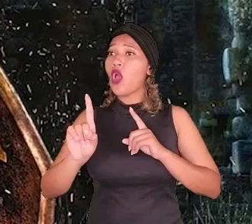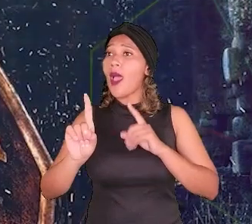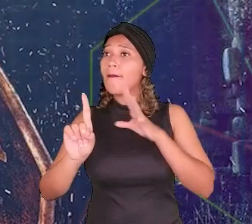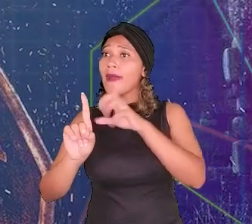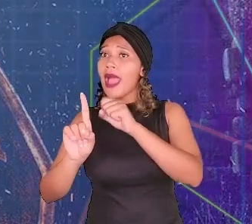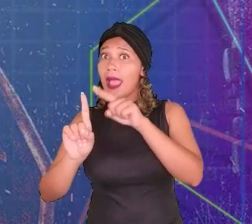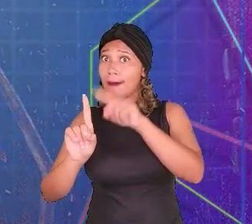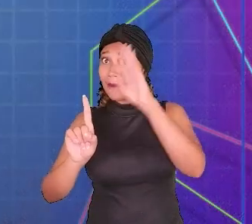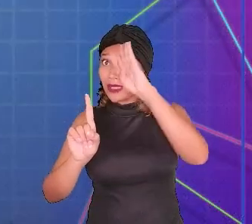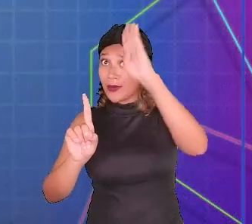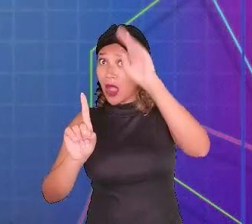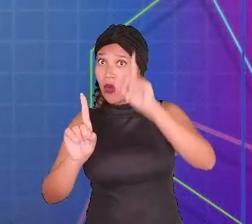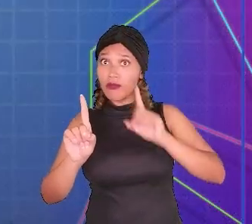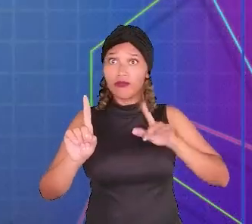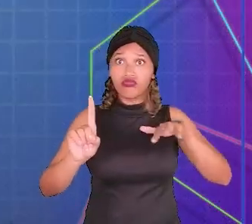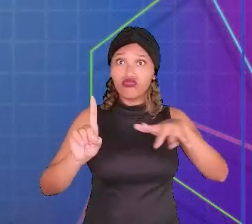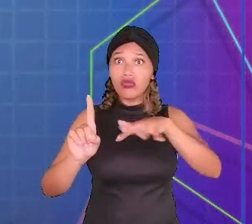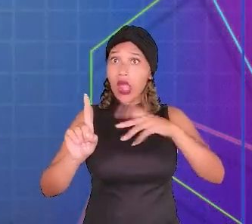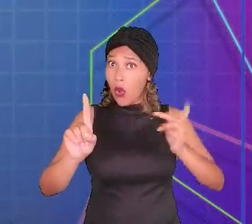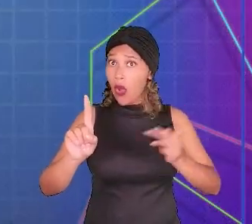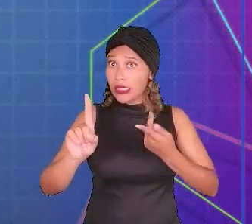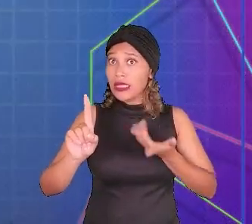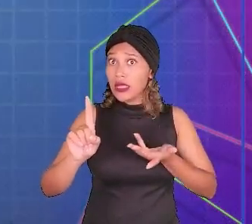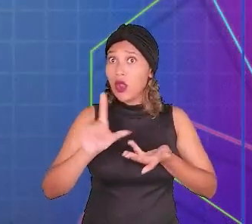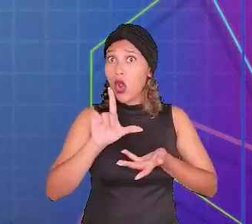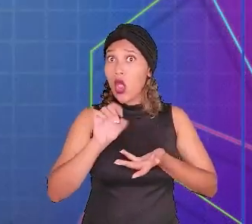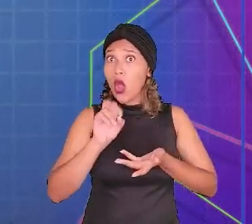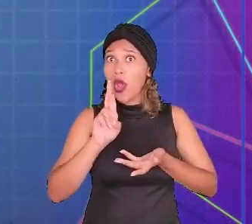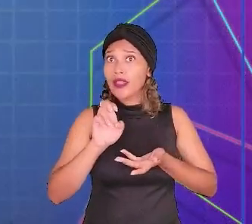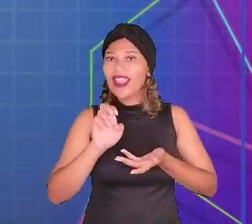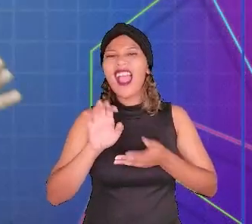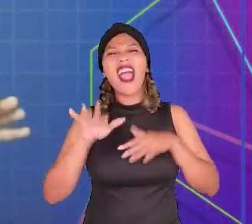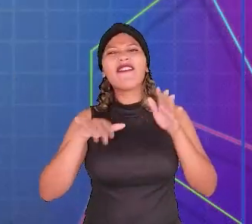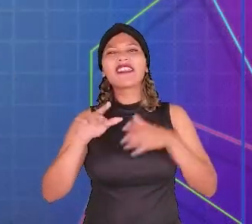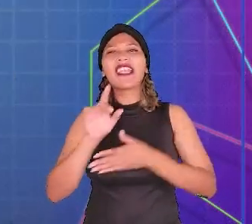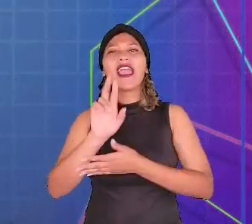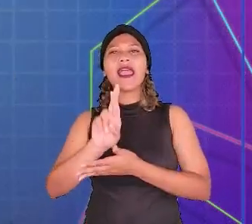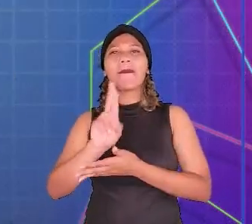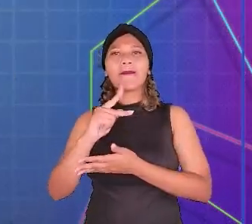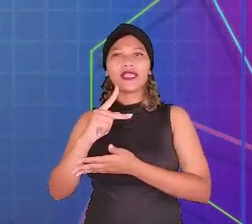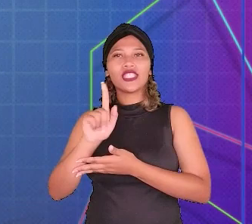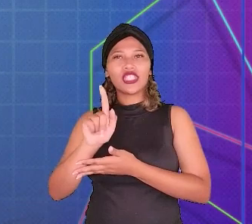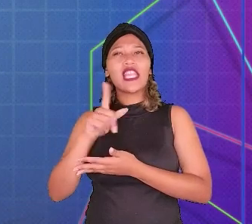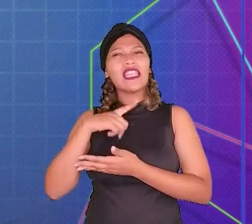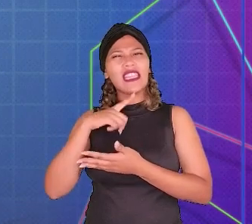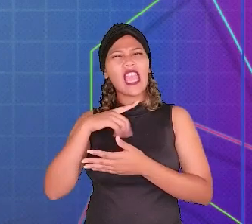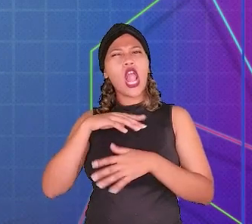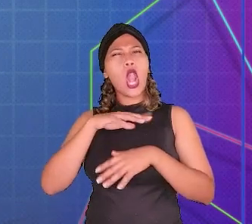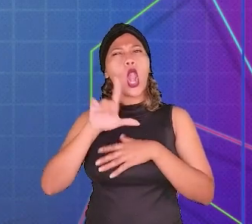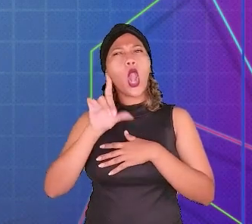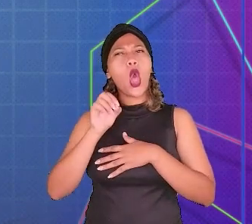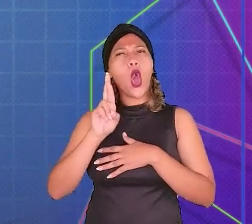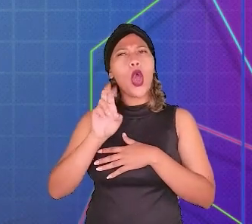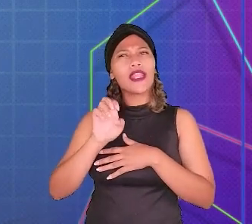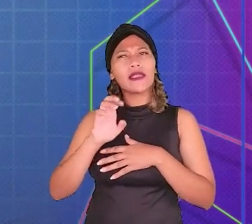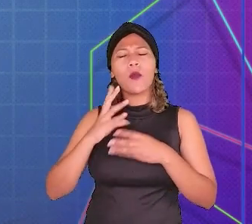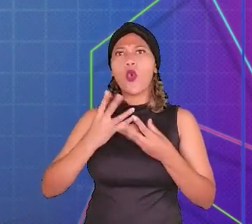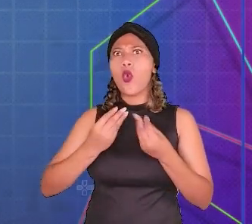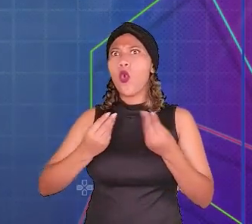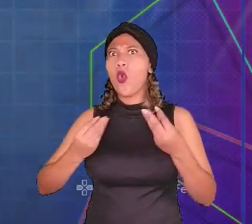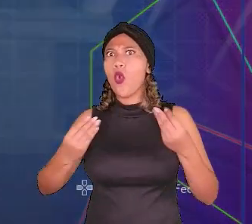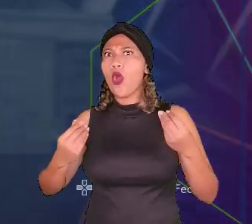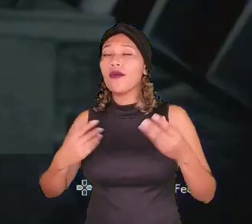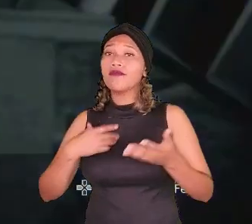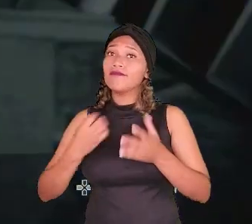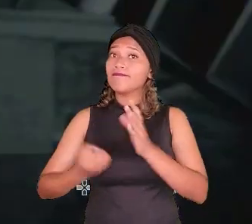perseguição aos mortos-vivos. Jogos de RPG geralmente têm lores demais. Ainda, lore costuma aparecer em arquivos